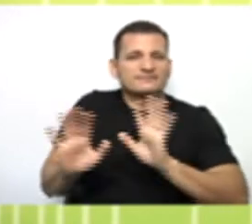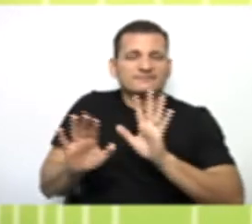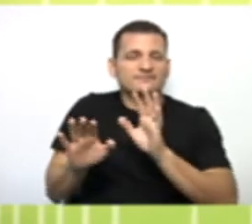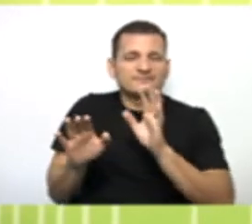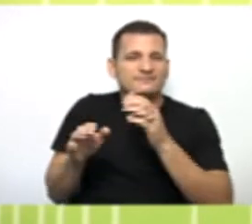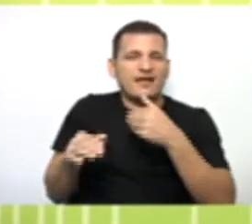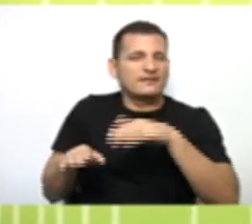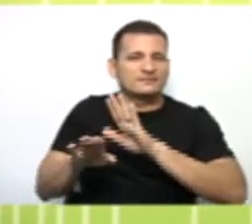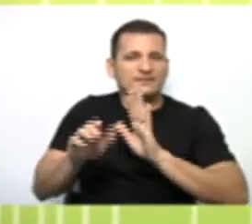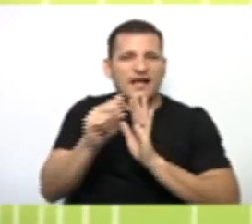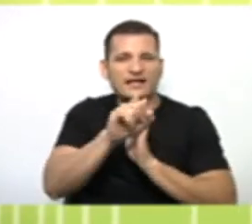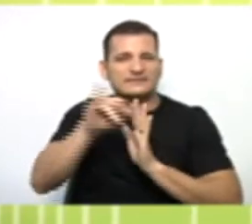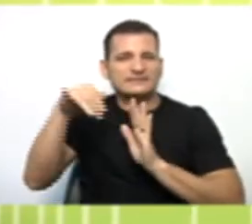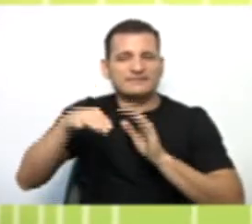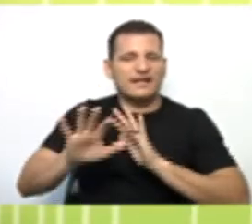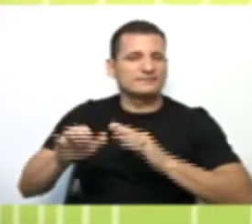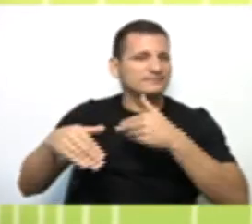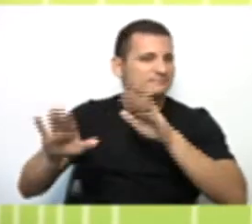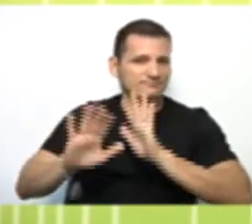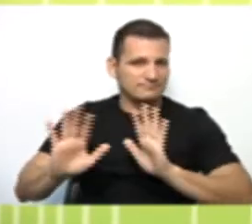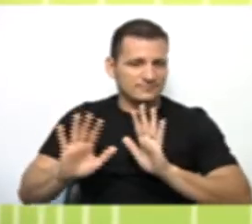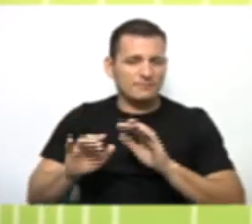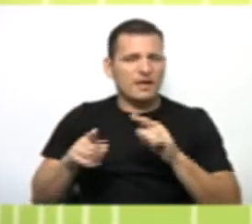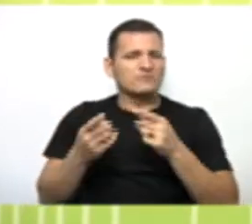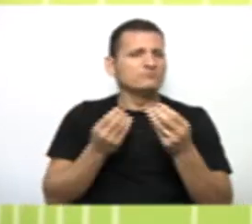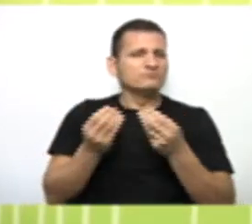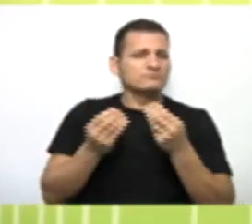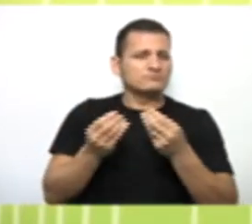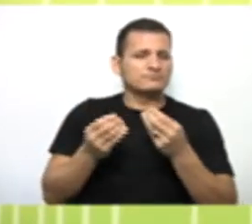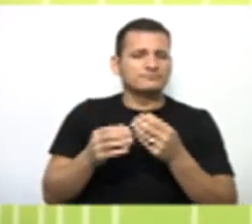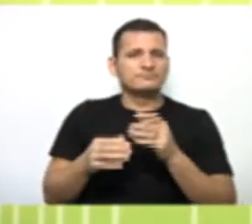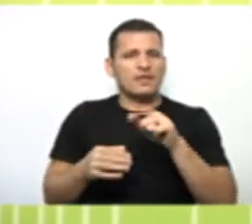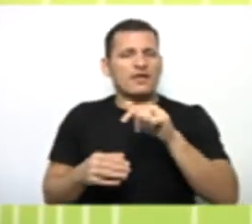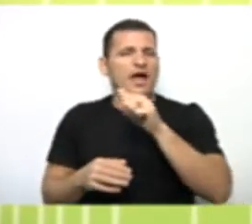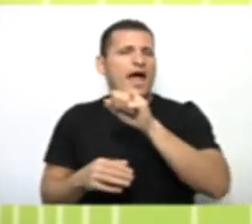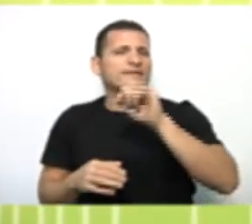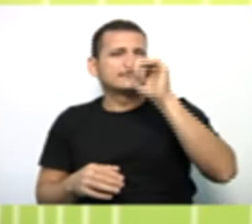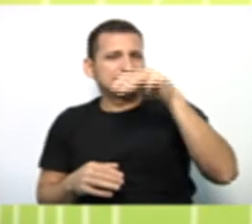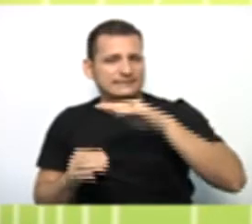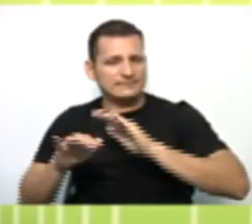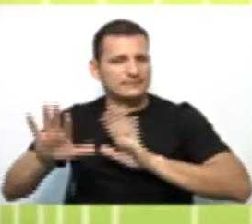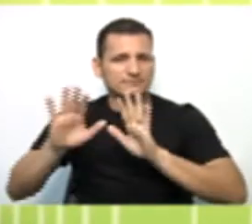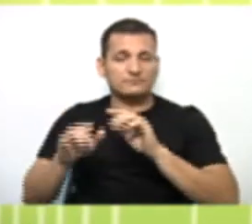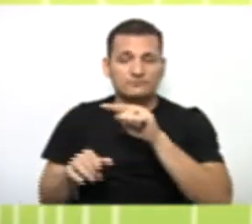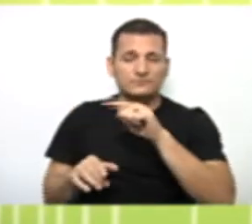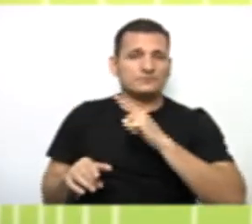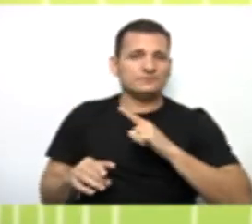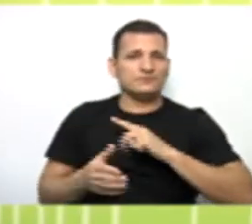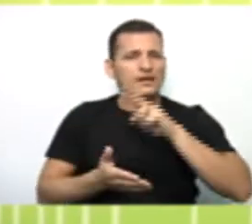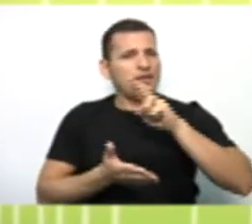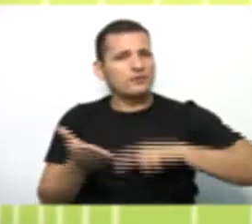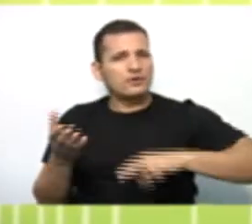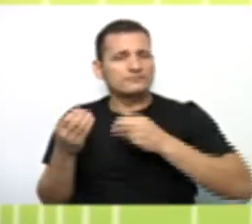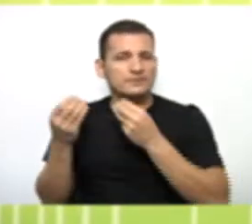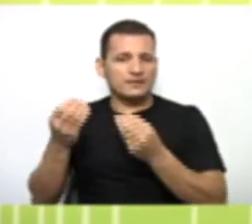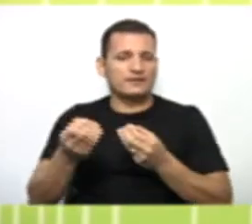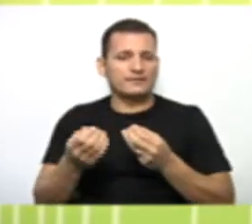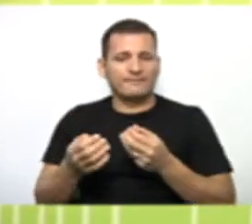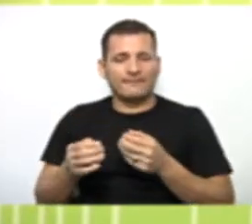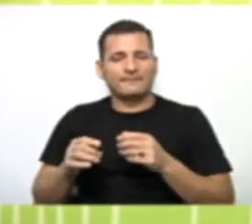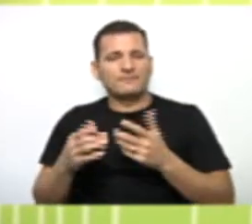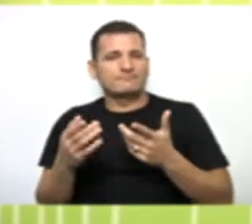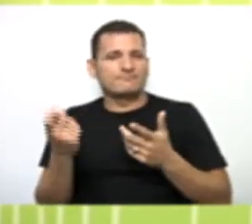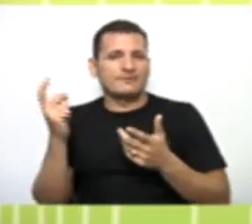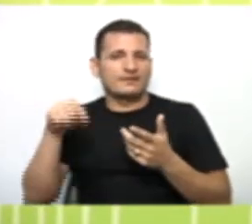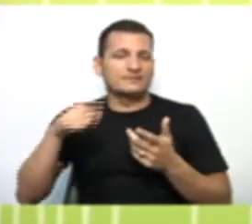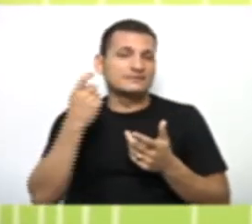assim mesmo, né? Mas como é que é isso, professor Clébio? É assim, olha, você tem um relatório para entregar e, caramba, é